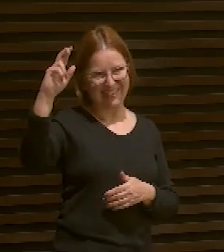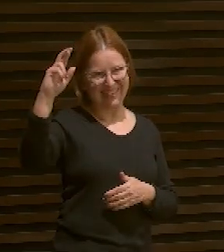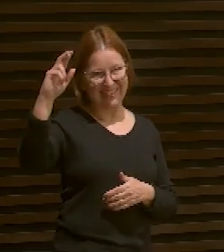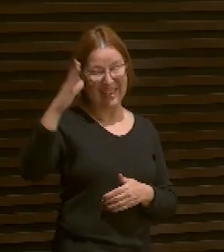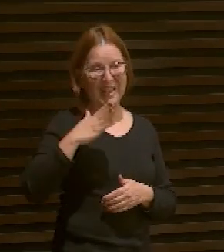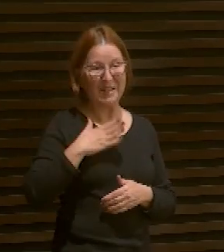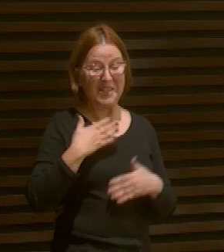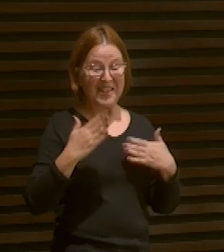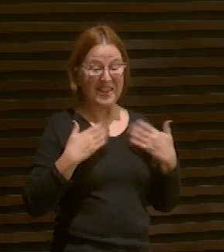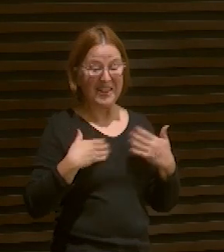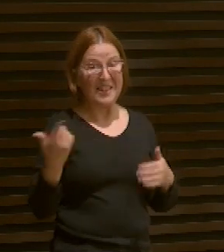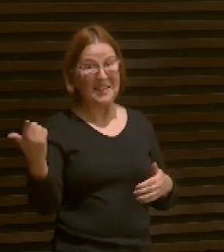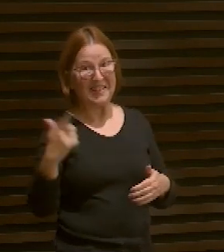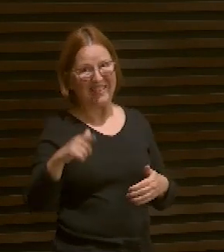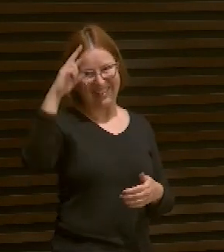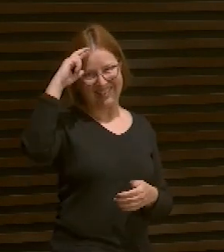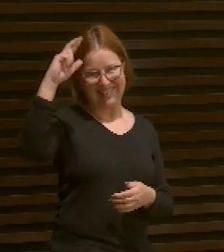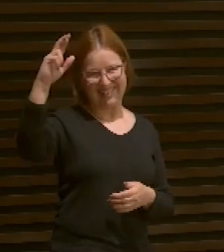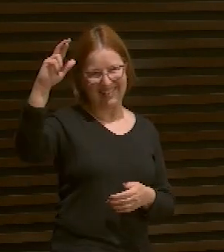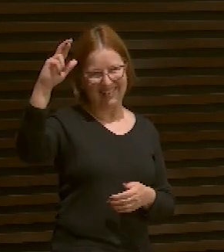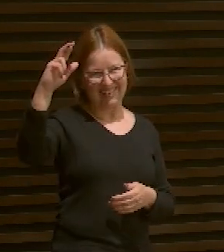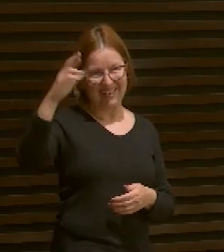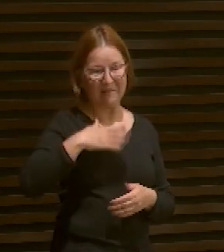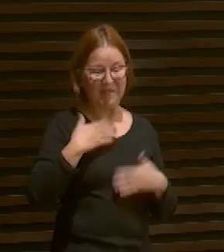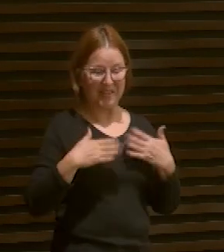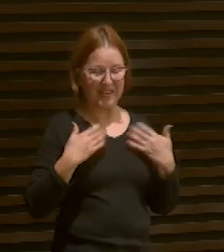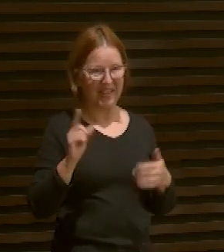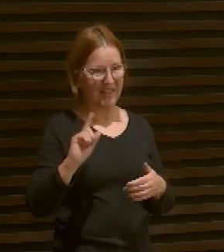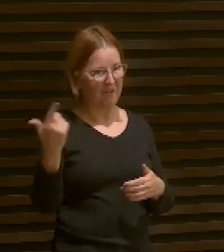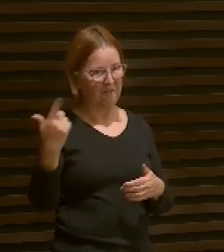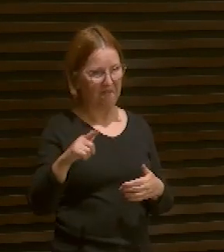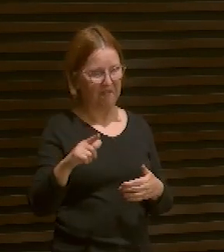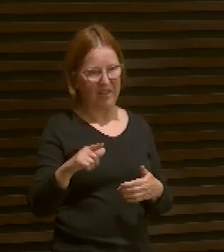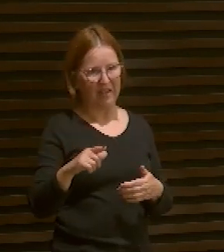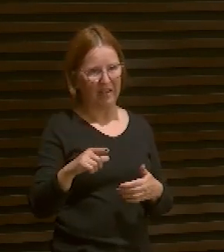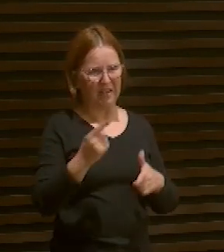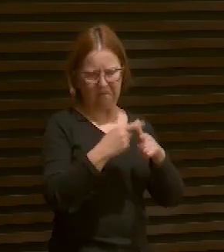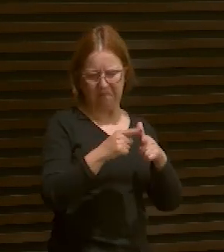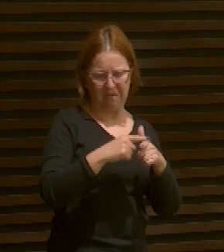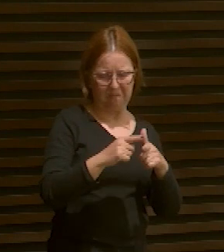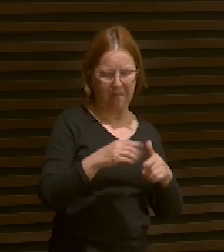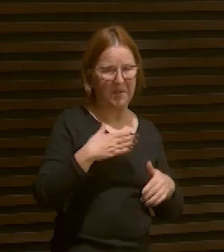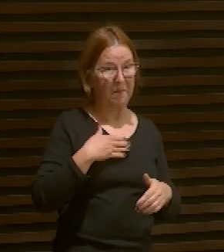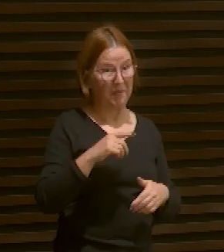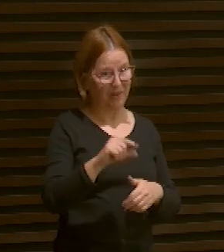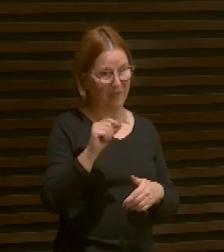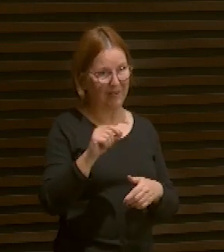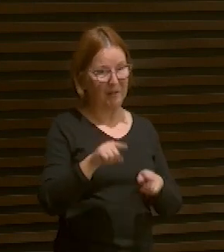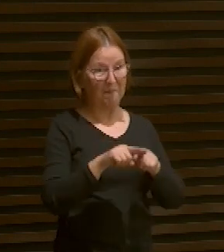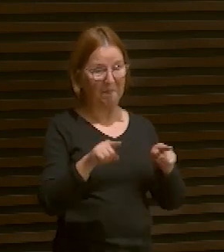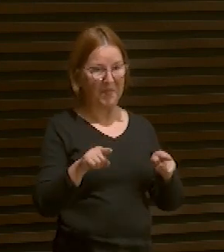A minha alegria vem do Senhor. A minha alegria não vem das consequências das minhas escolhas, mas quando as